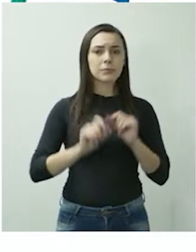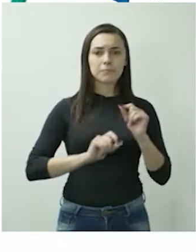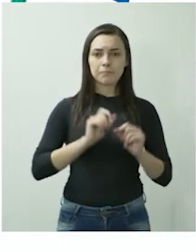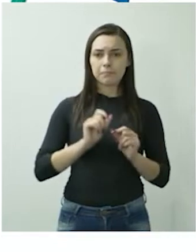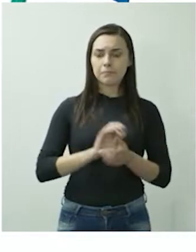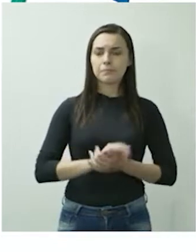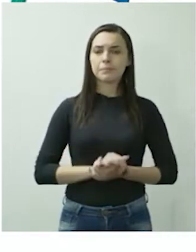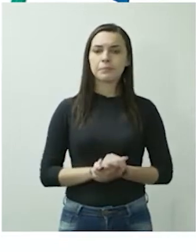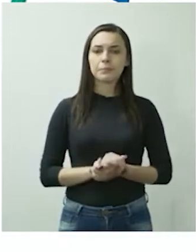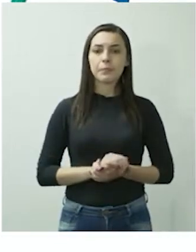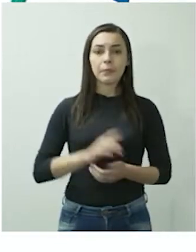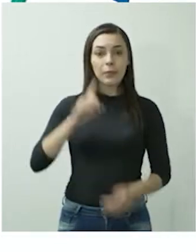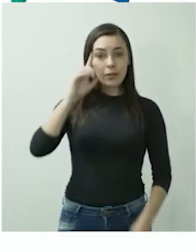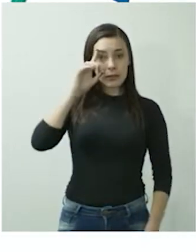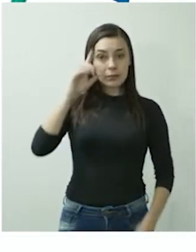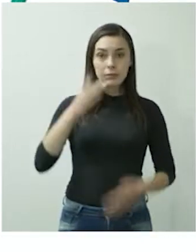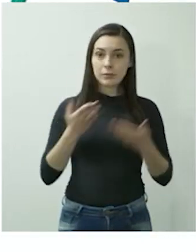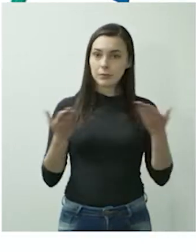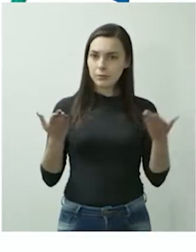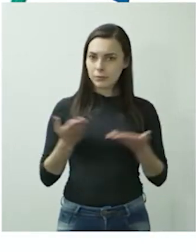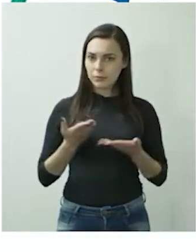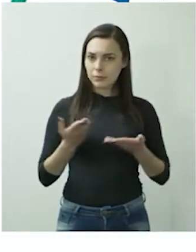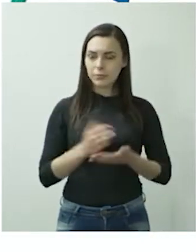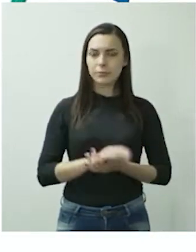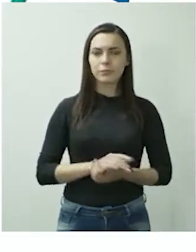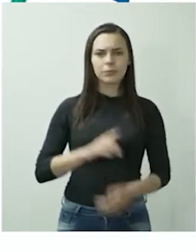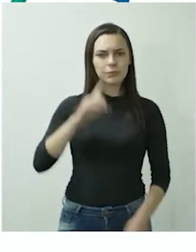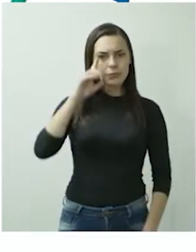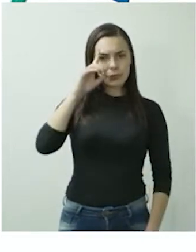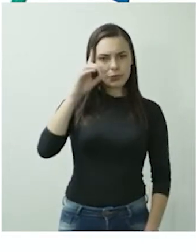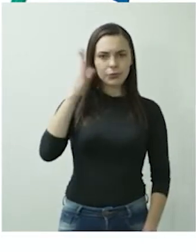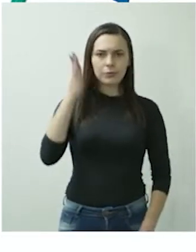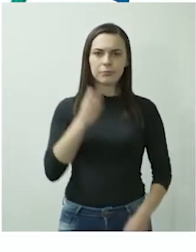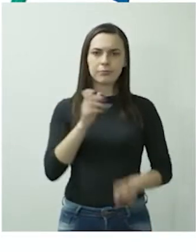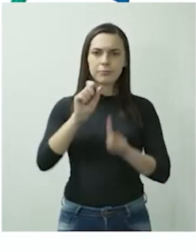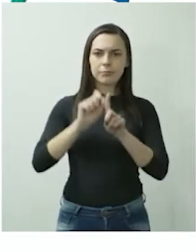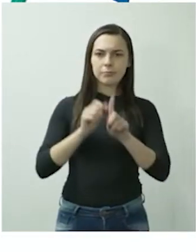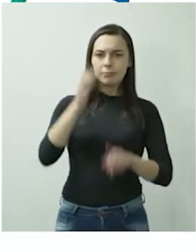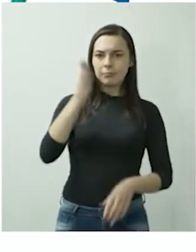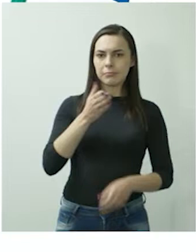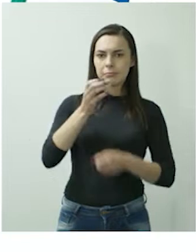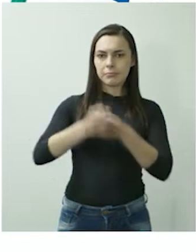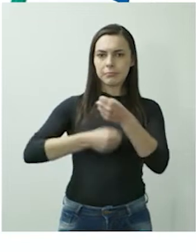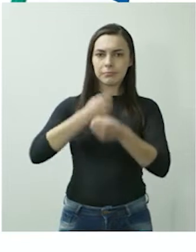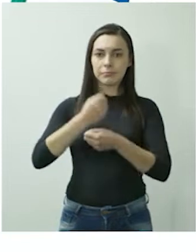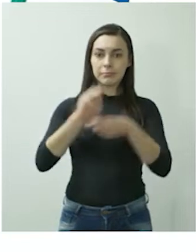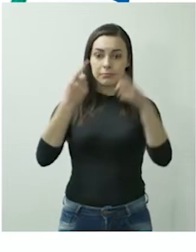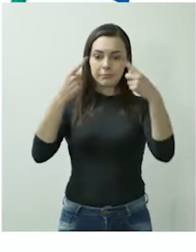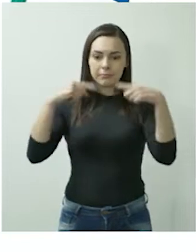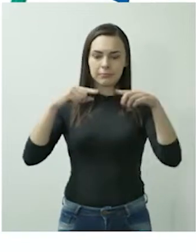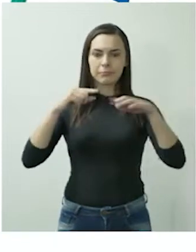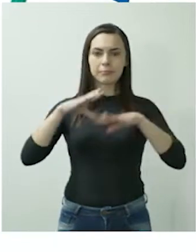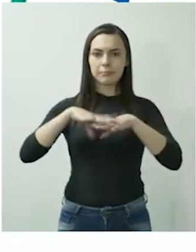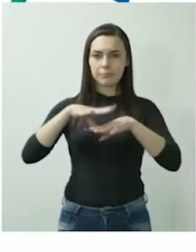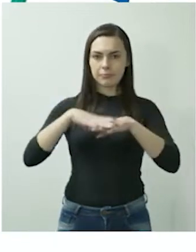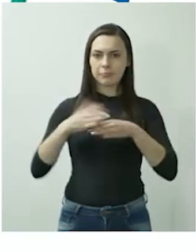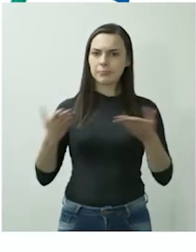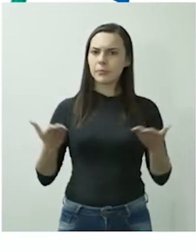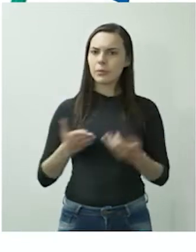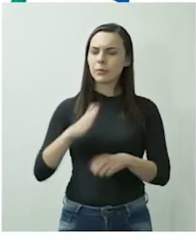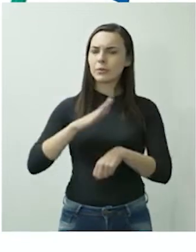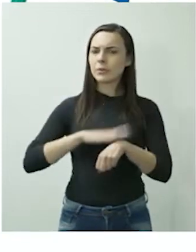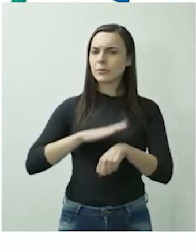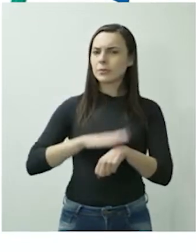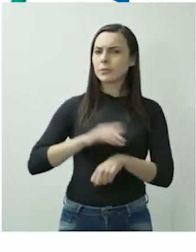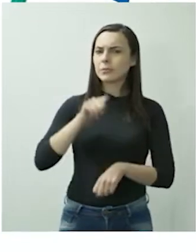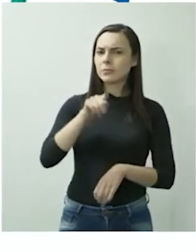vocês. Data, a data de hoje, o dia, o mês e o ano e matemática. Vou dar um tempo